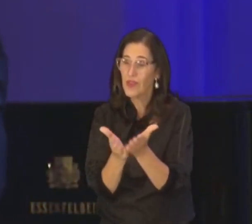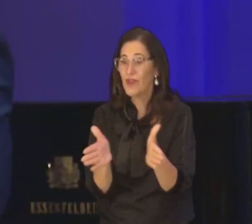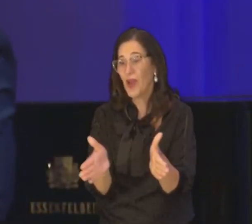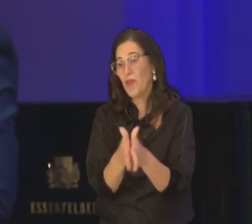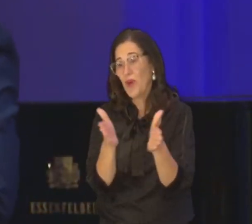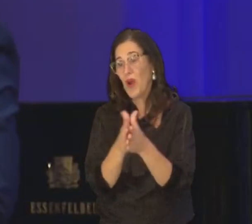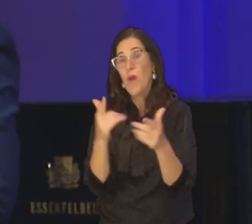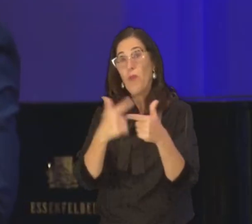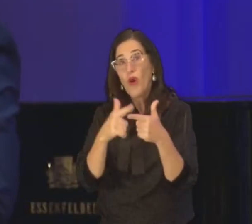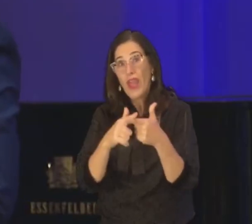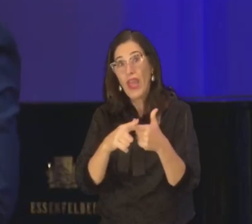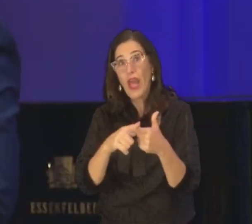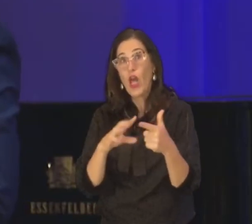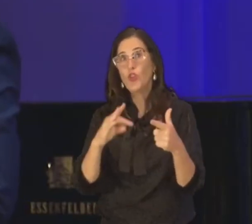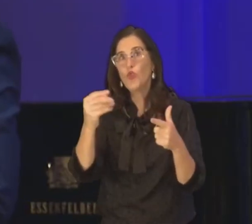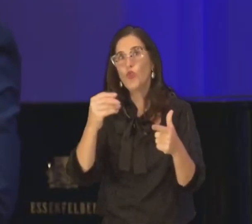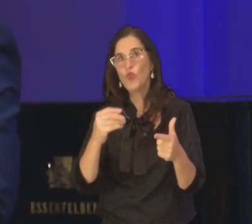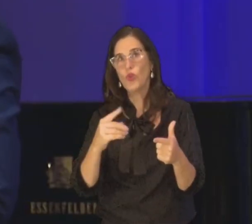bens confiscados.